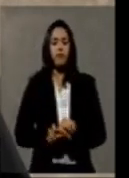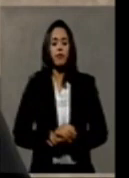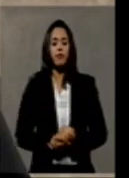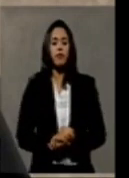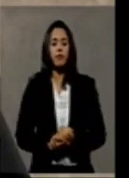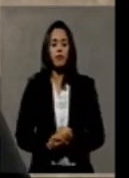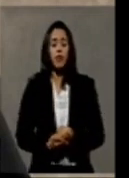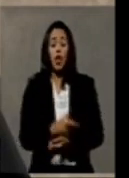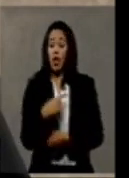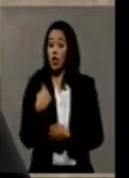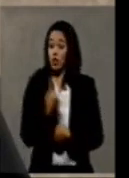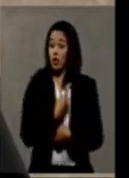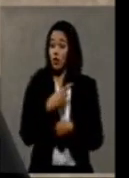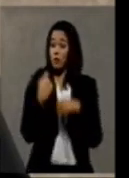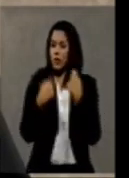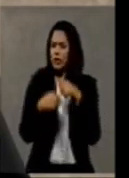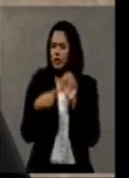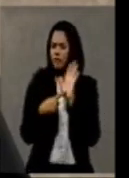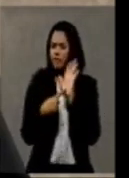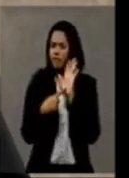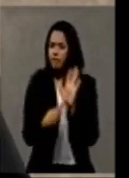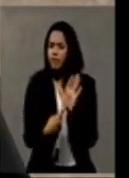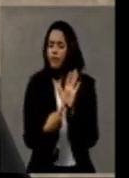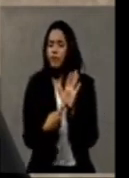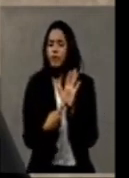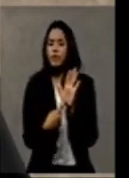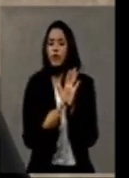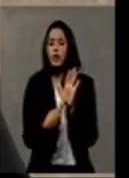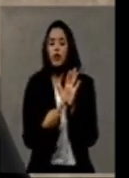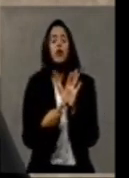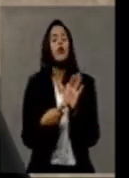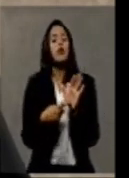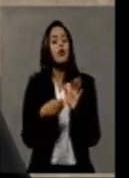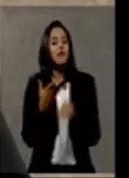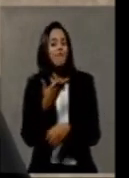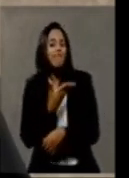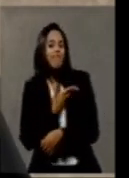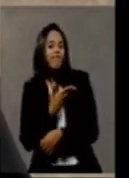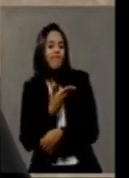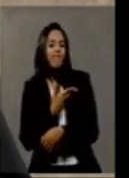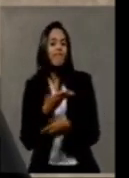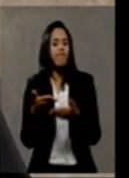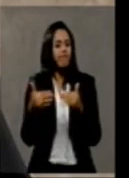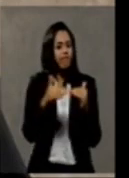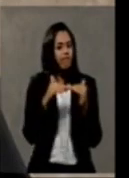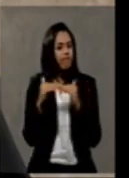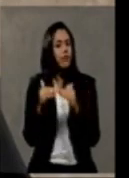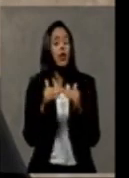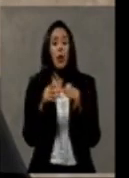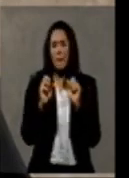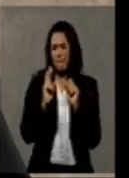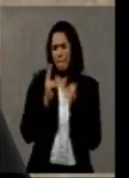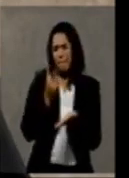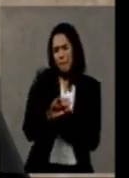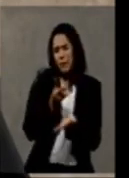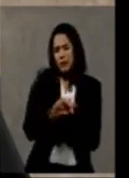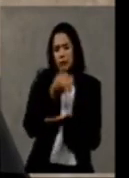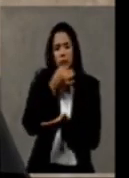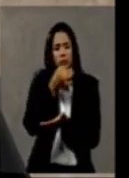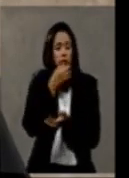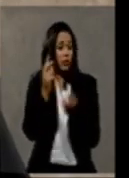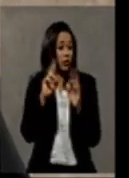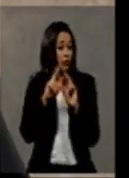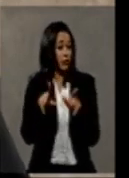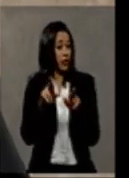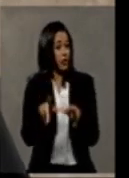precisamos demonstrar nossa unidade e colegialidade em que pedem as divergências naturais e